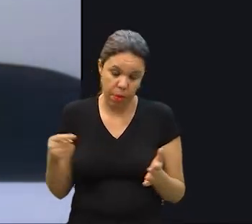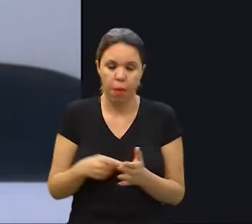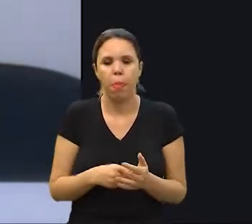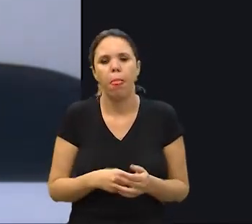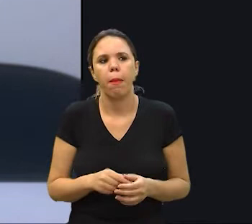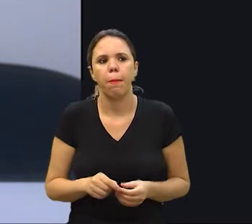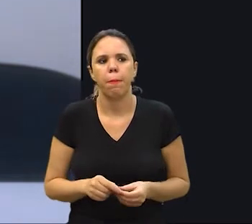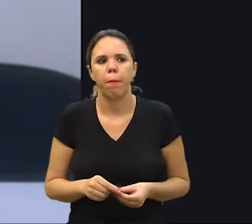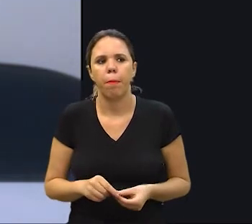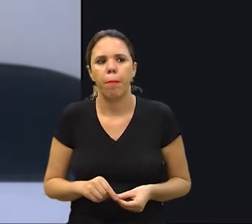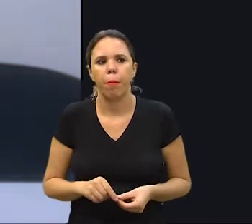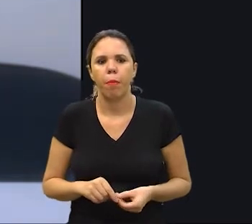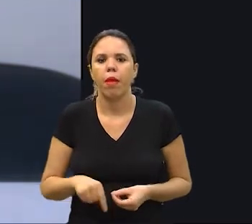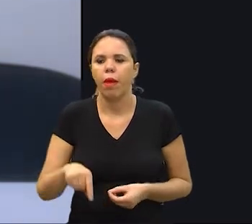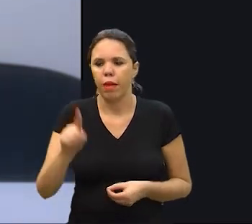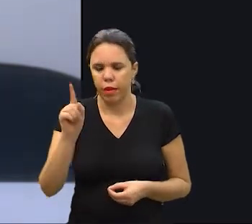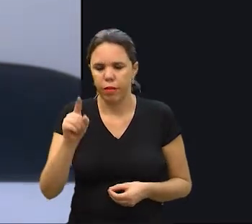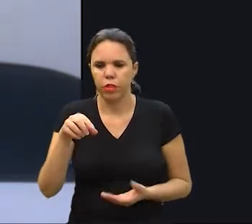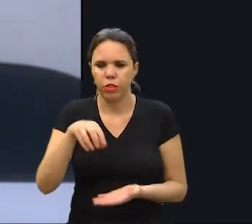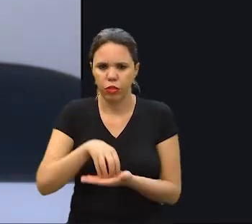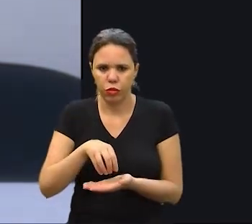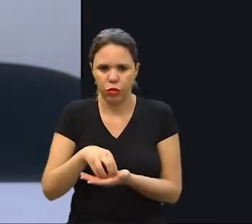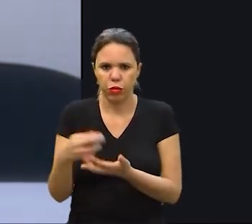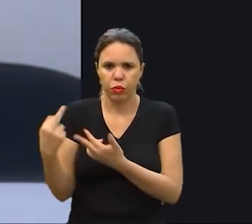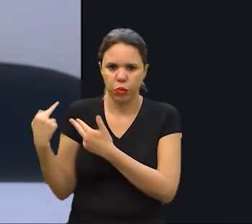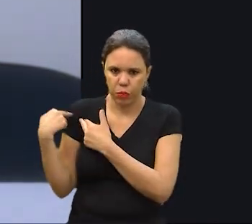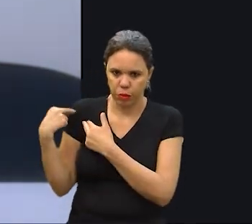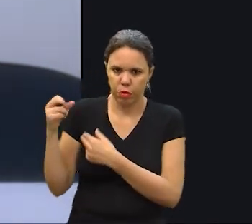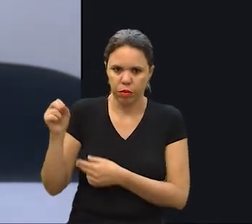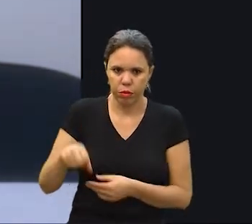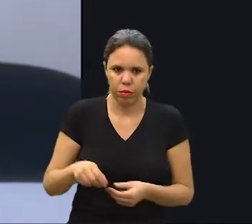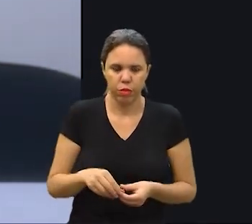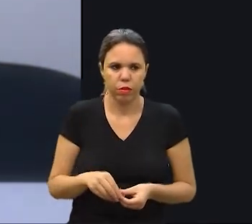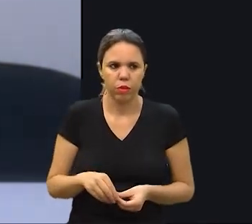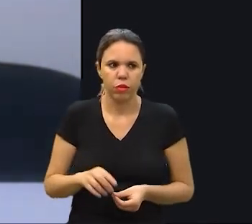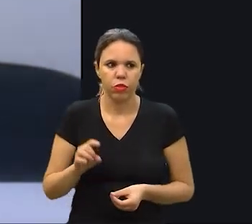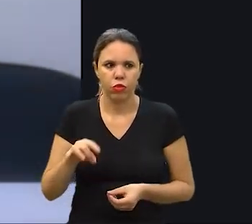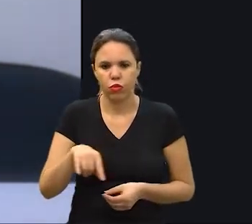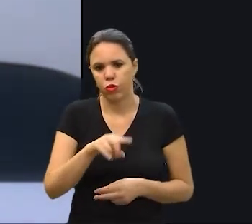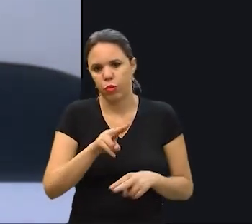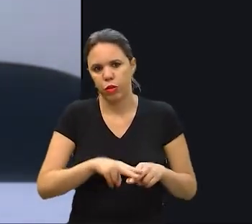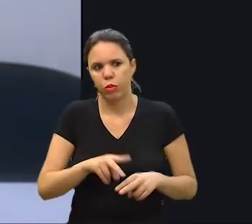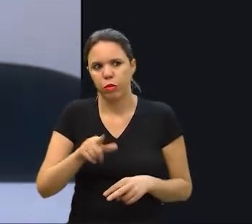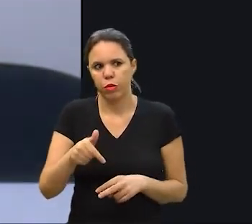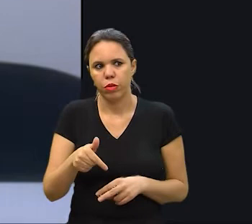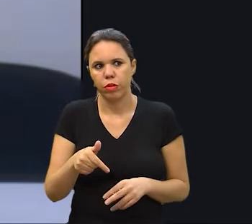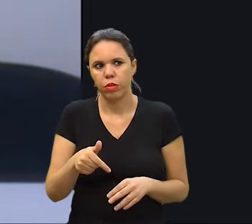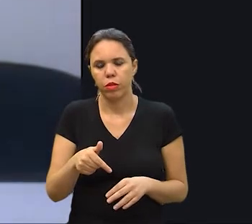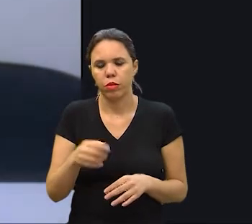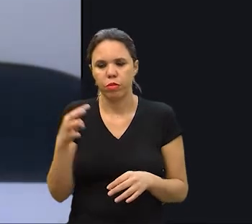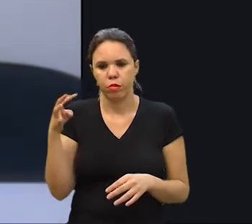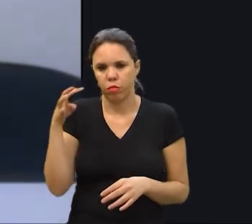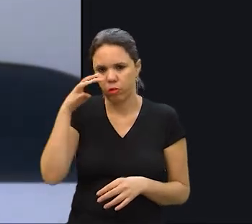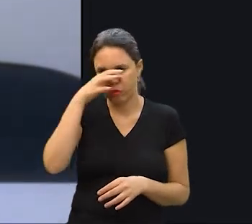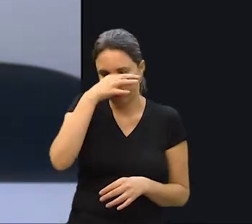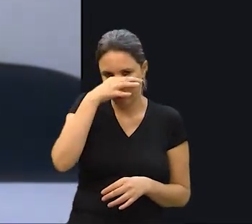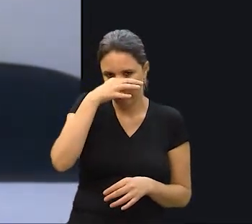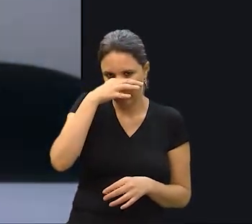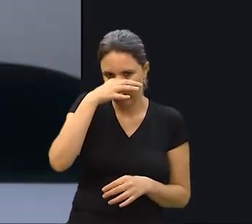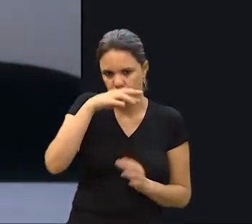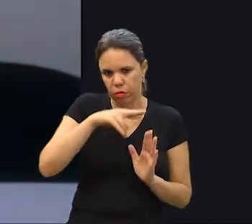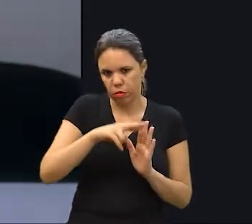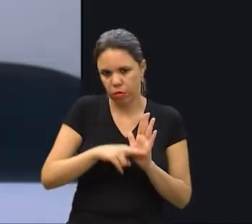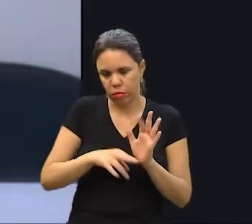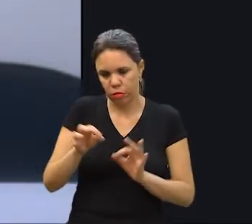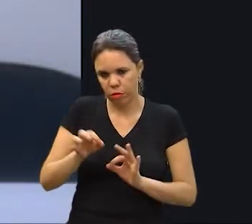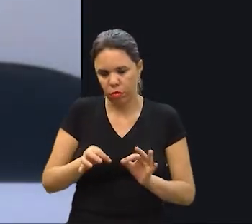denunciar, que eles irão para o centro de responsabilização e só irão presos se descumprirem a